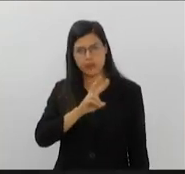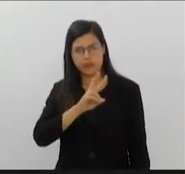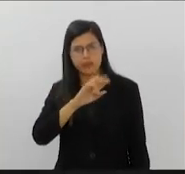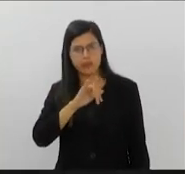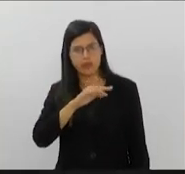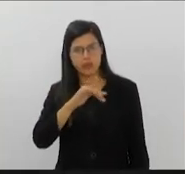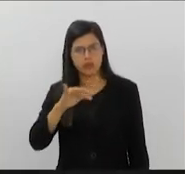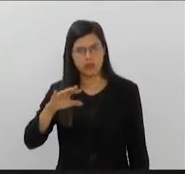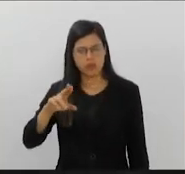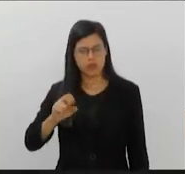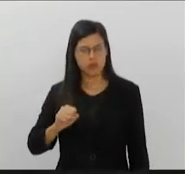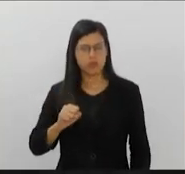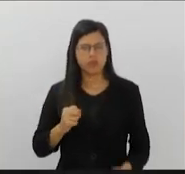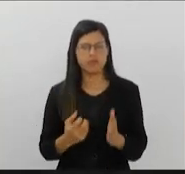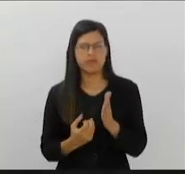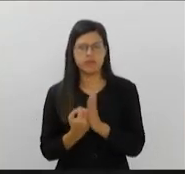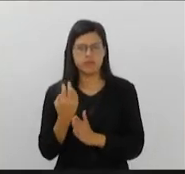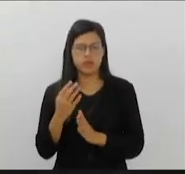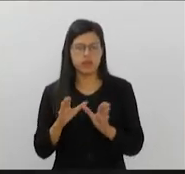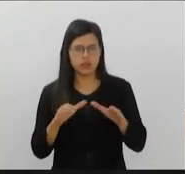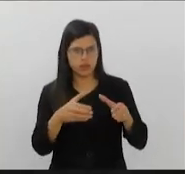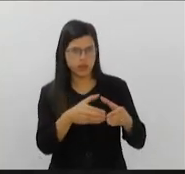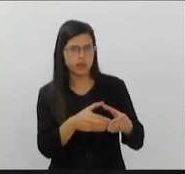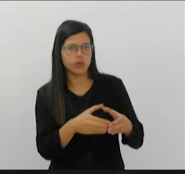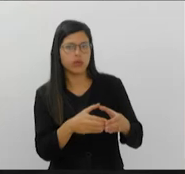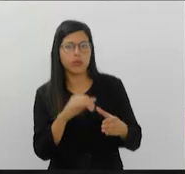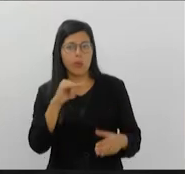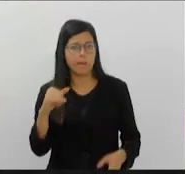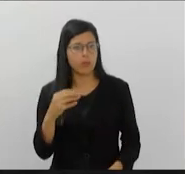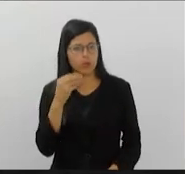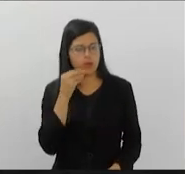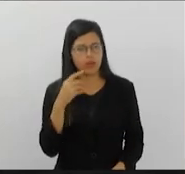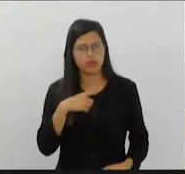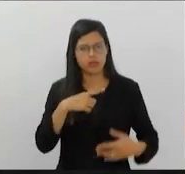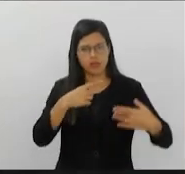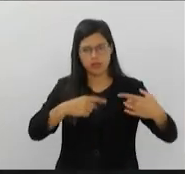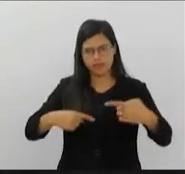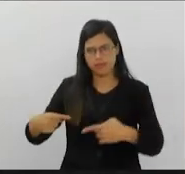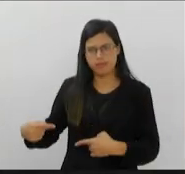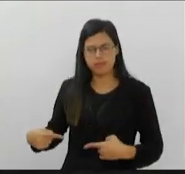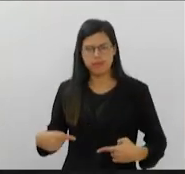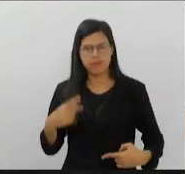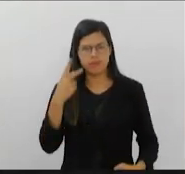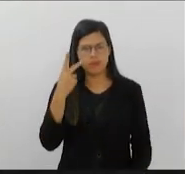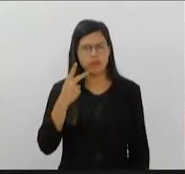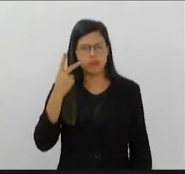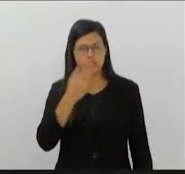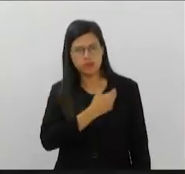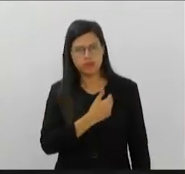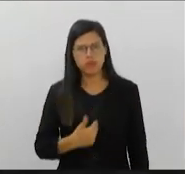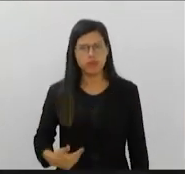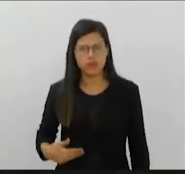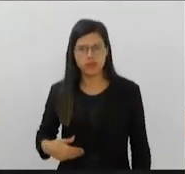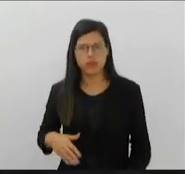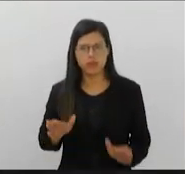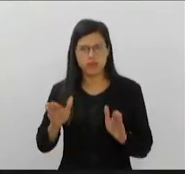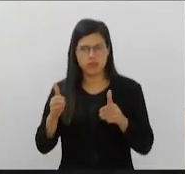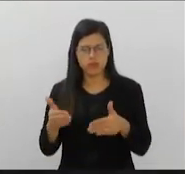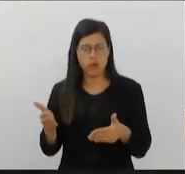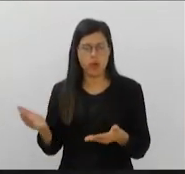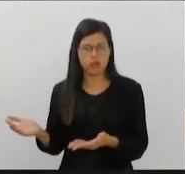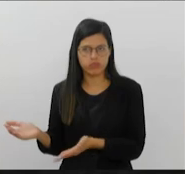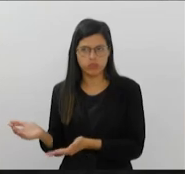essa frente parlamentar e numa oportunidade que a gente tem de discutir políticas públicas para a juventude